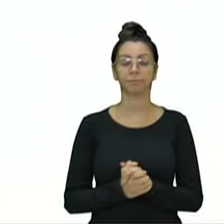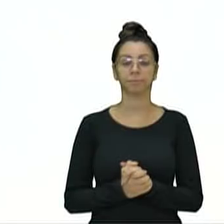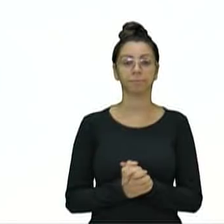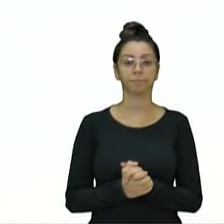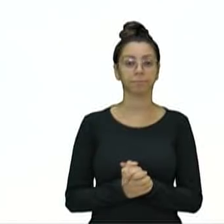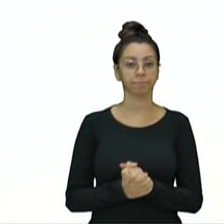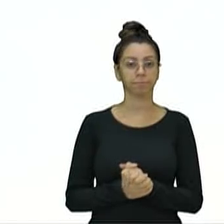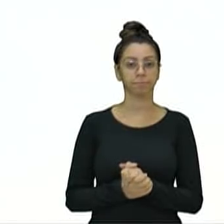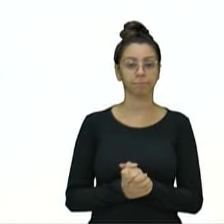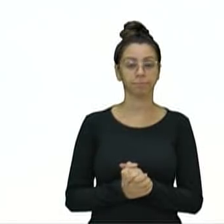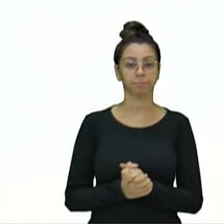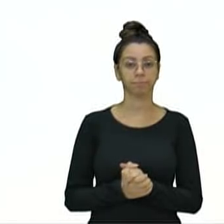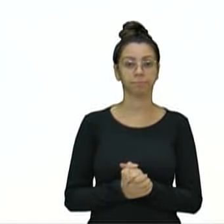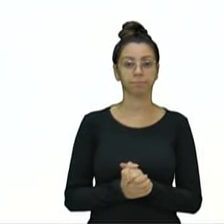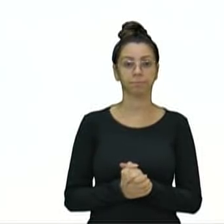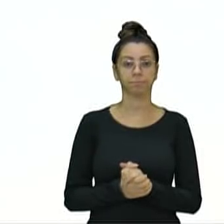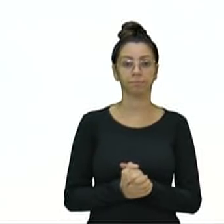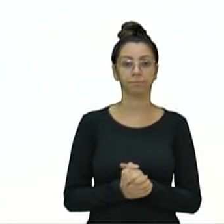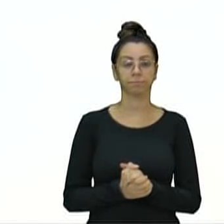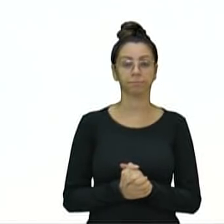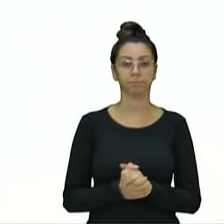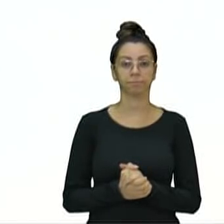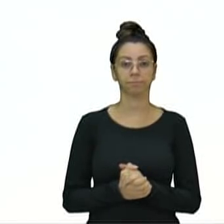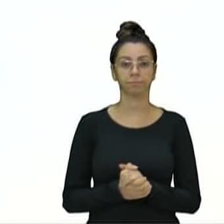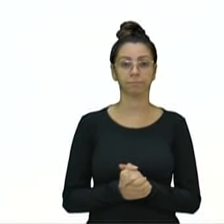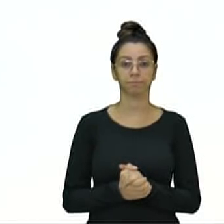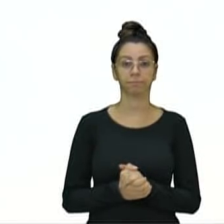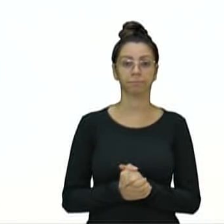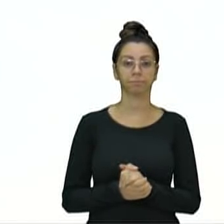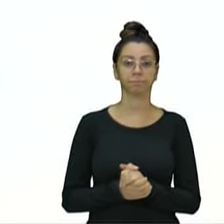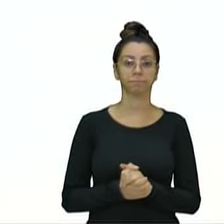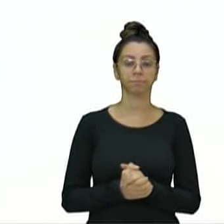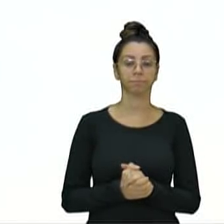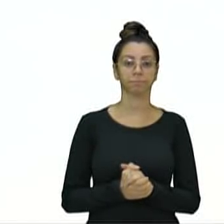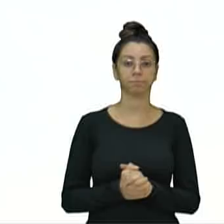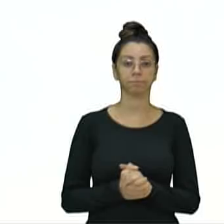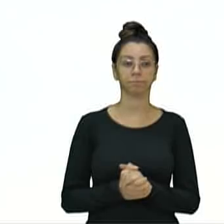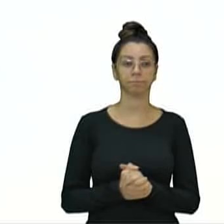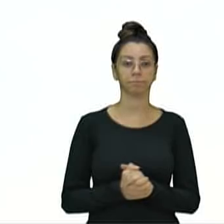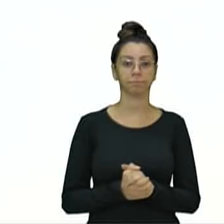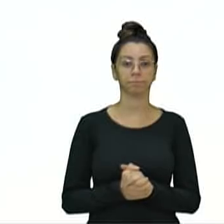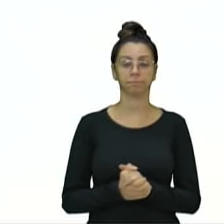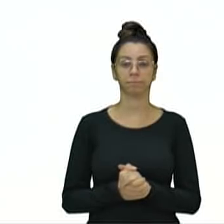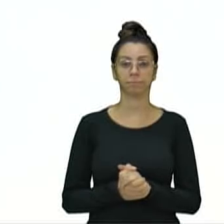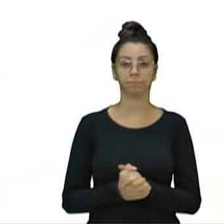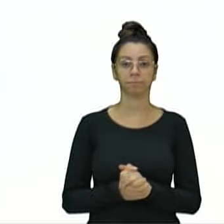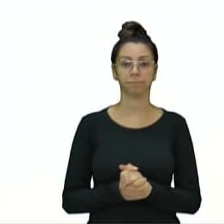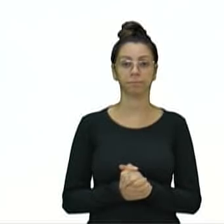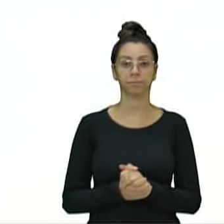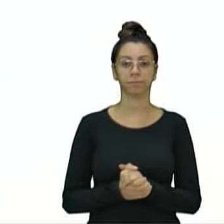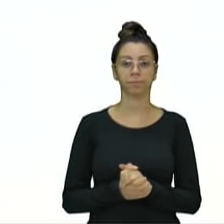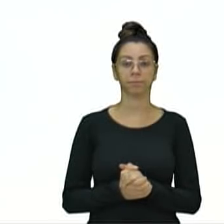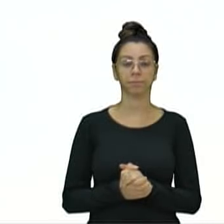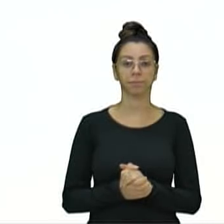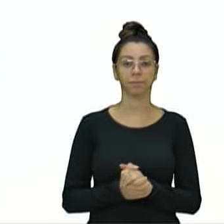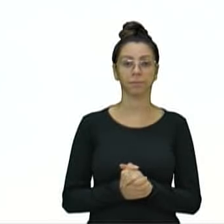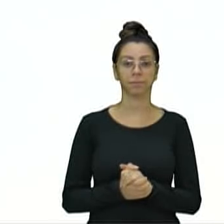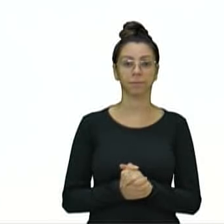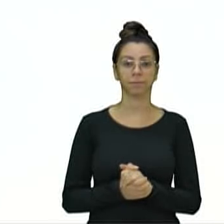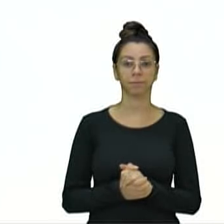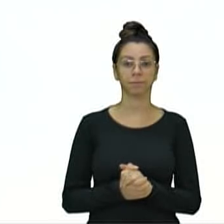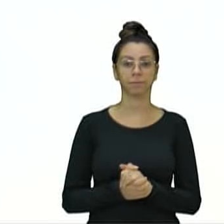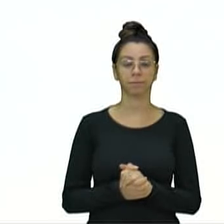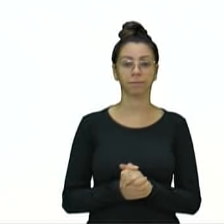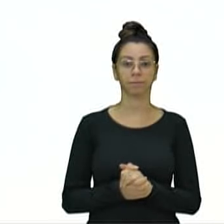wear on my face? Nope. Play flute? Nope. Comparative swim dance?